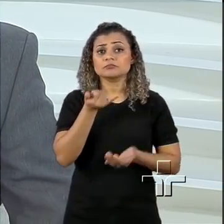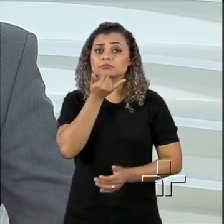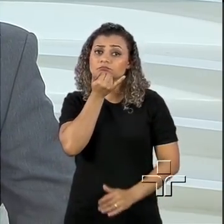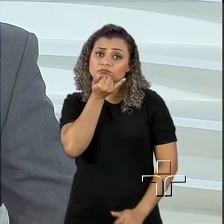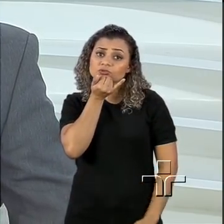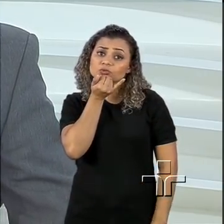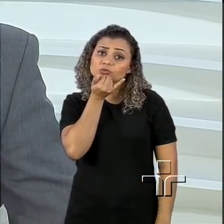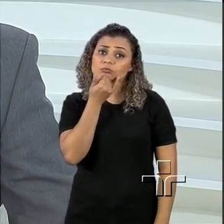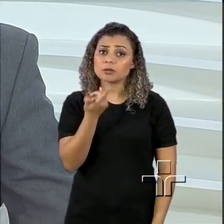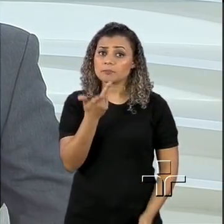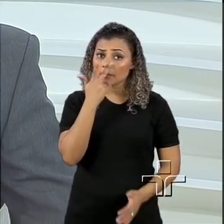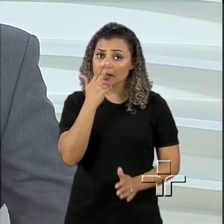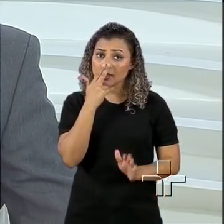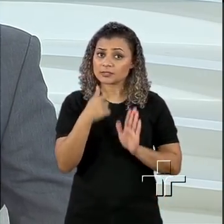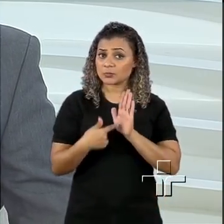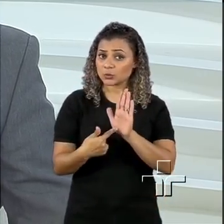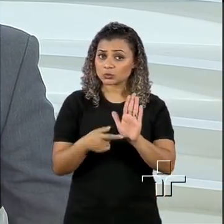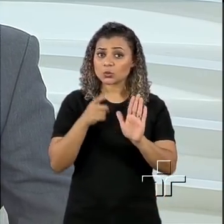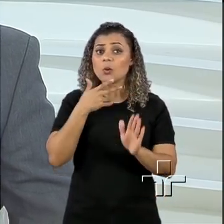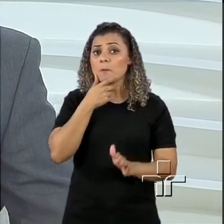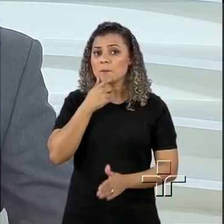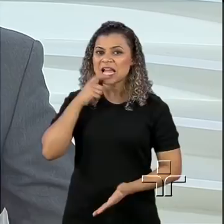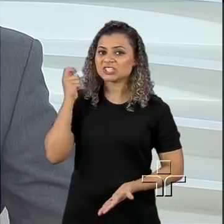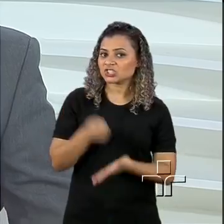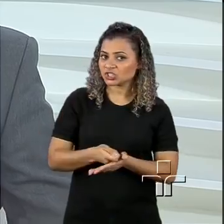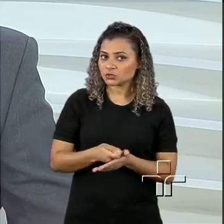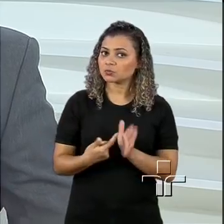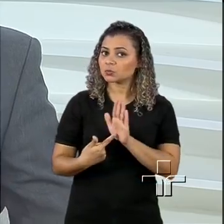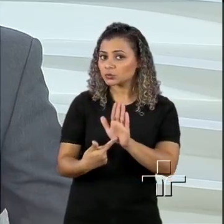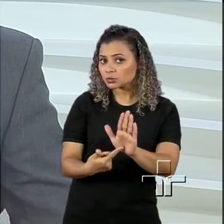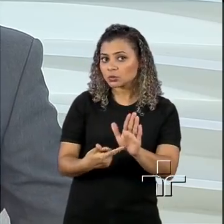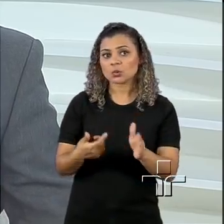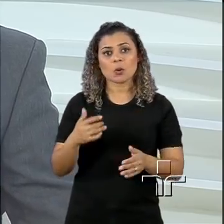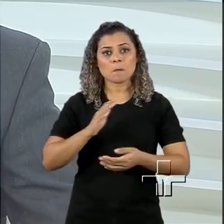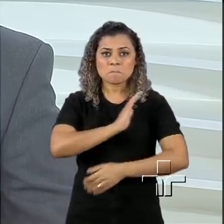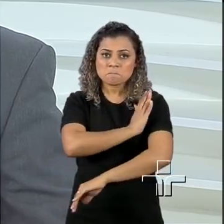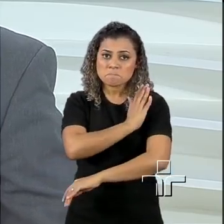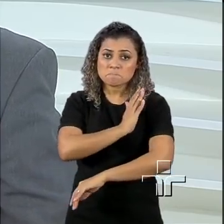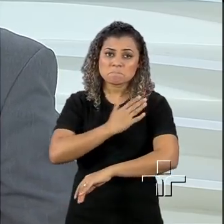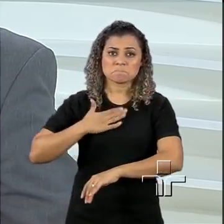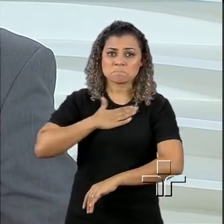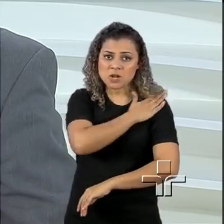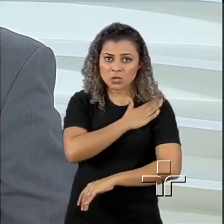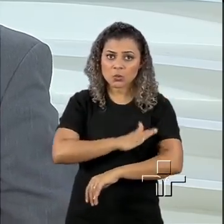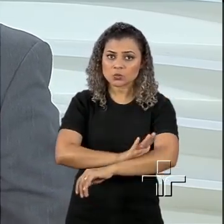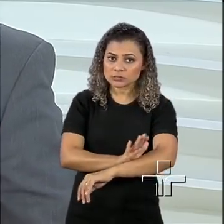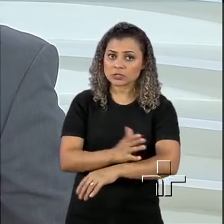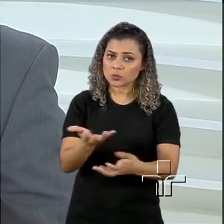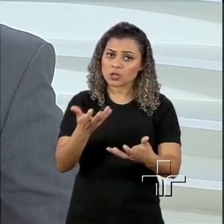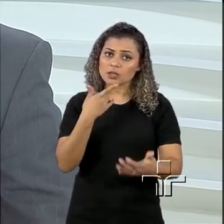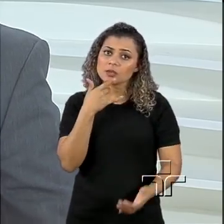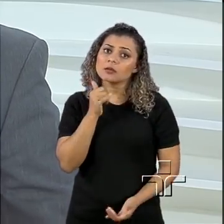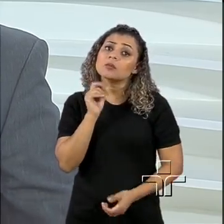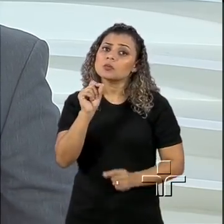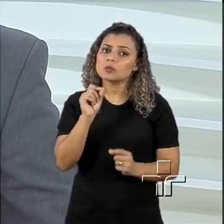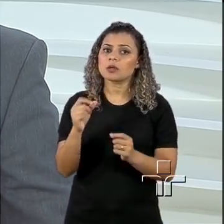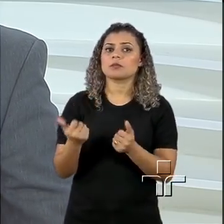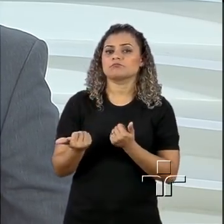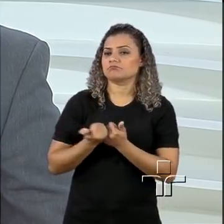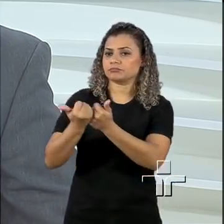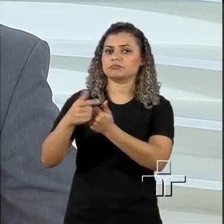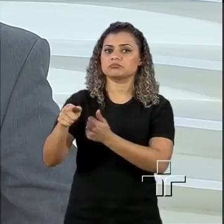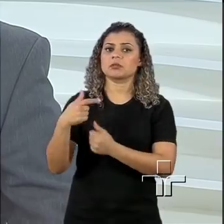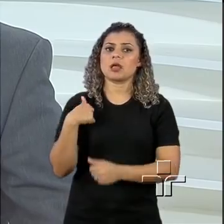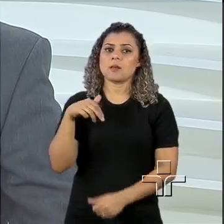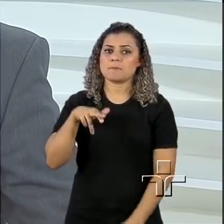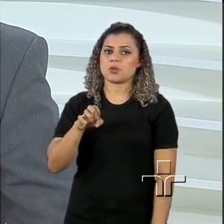aqui um exemplo de machismo, de misoginia, de preconceito, que eu queria aqui registrar. Manu, estamos juntos nessa